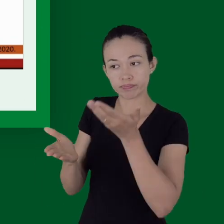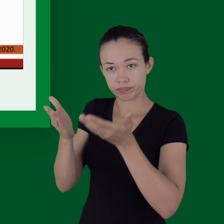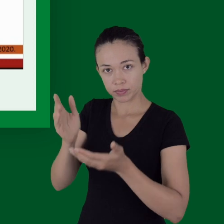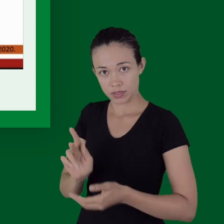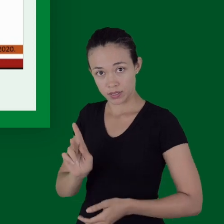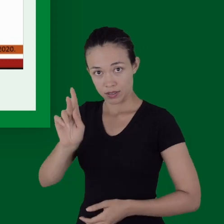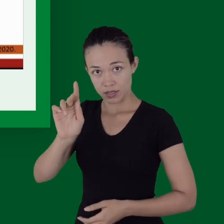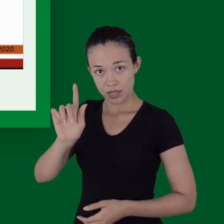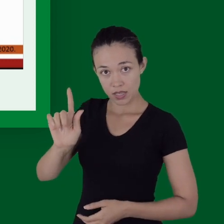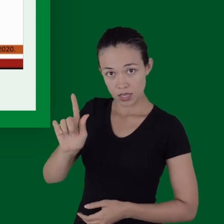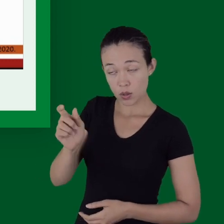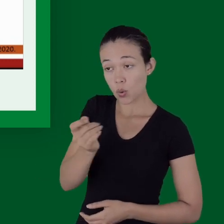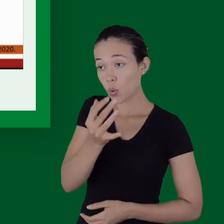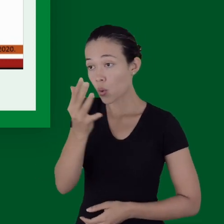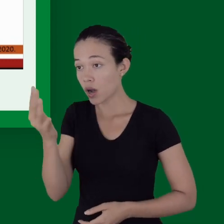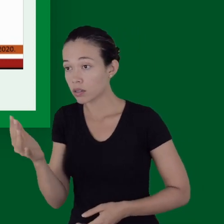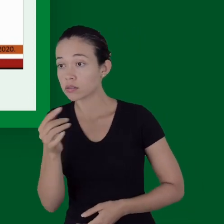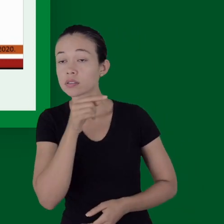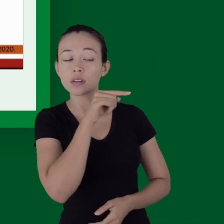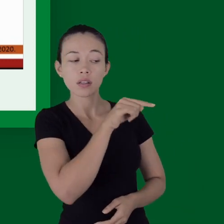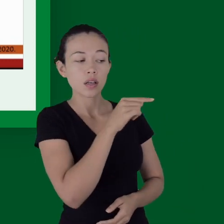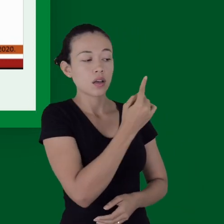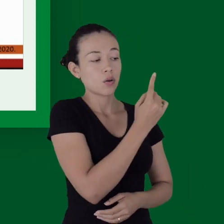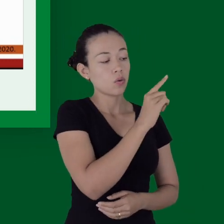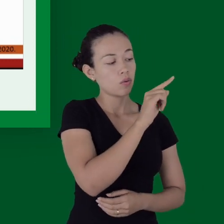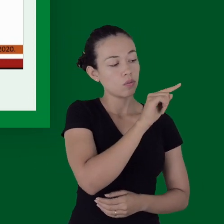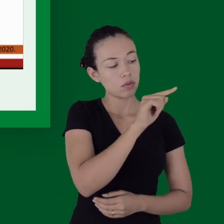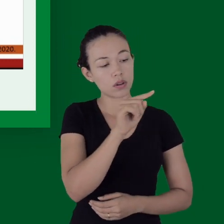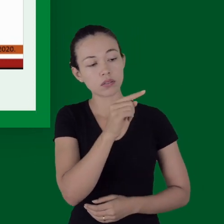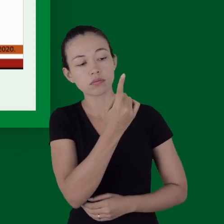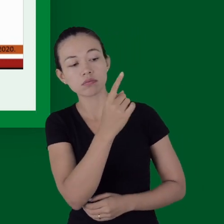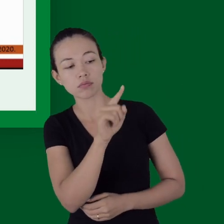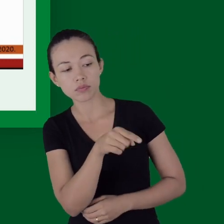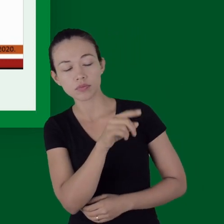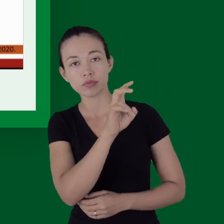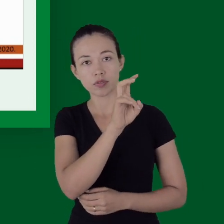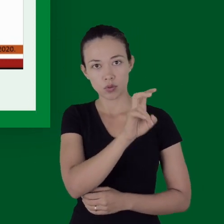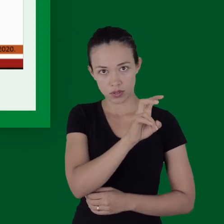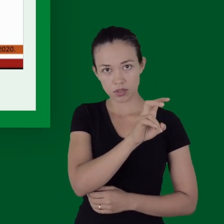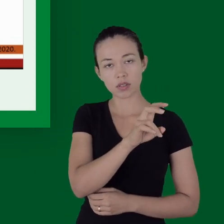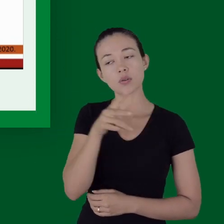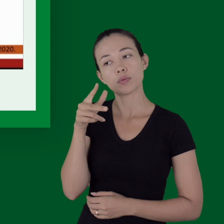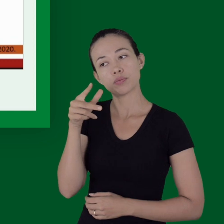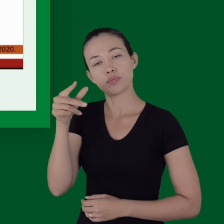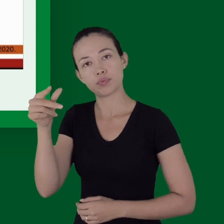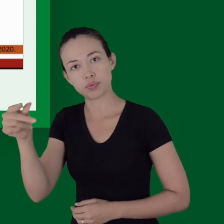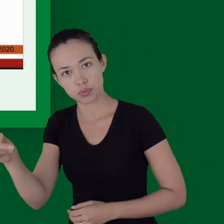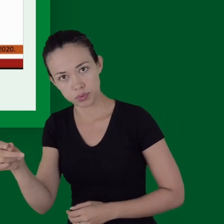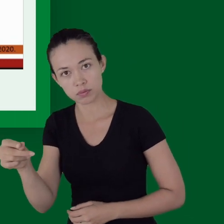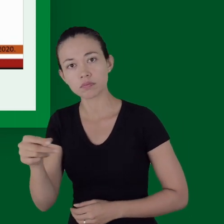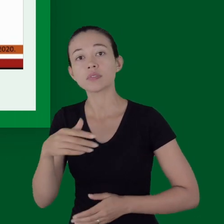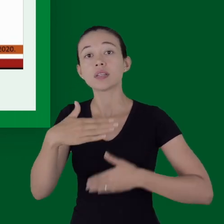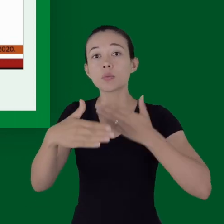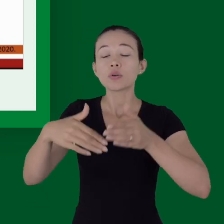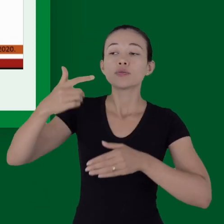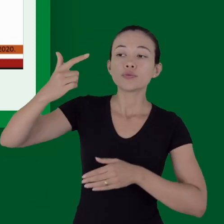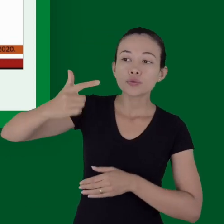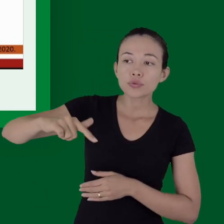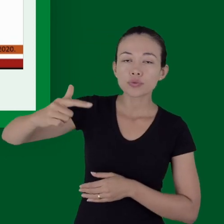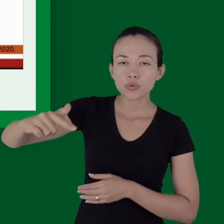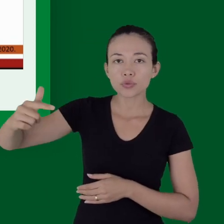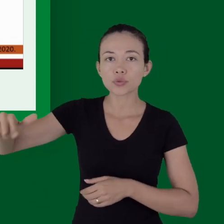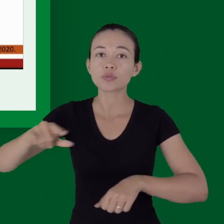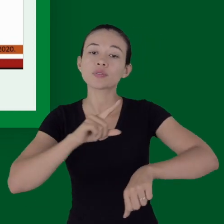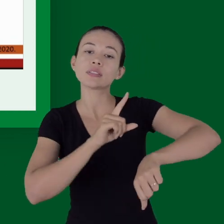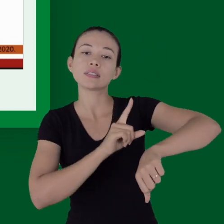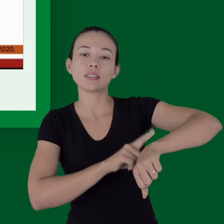de 1 a 1,5 mg por quilo em bolos, podendo ser repetida, né, a cada 5 a 10 minutos, agora na